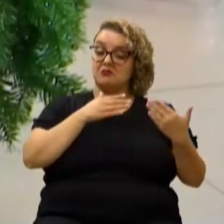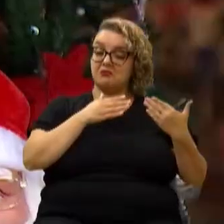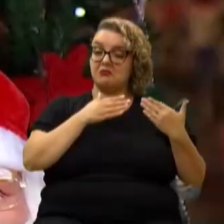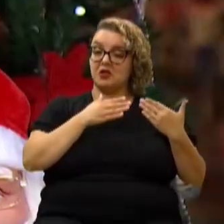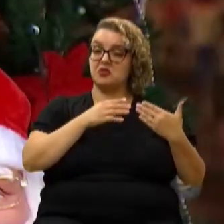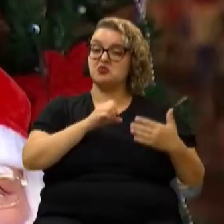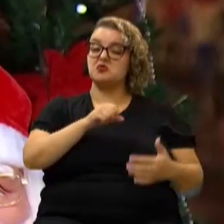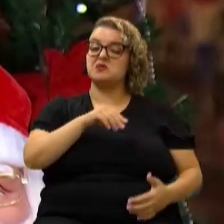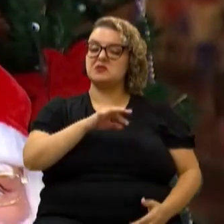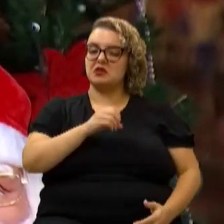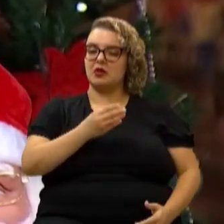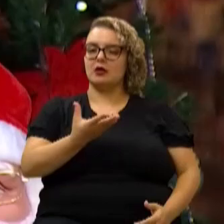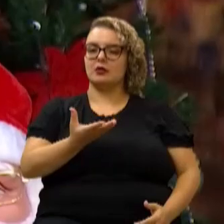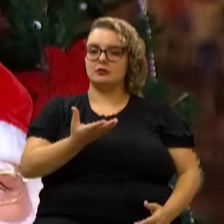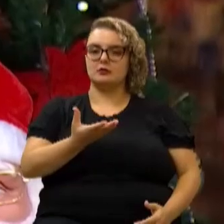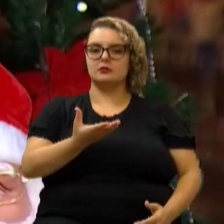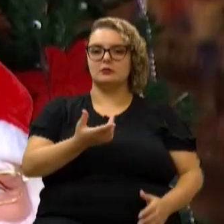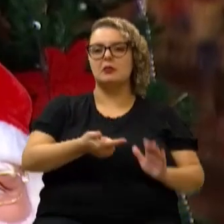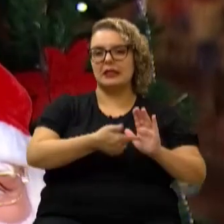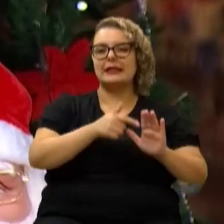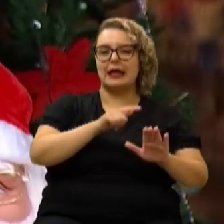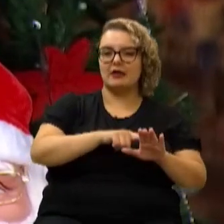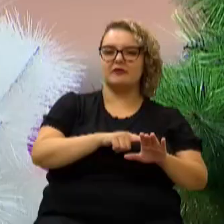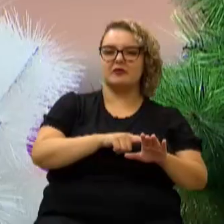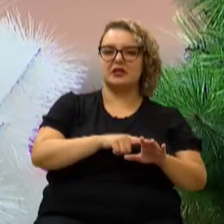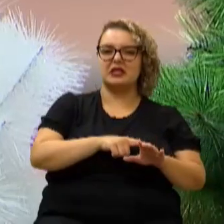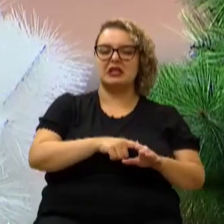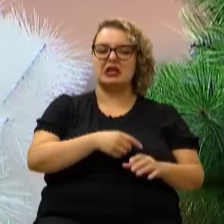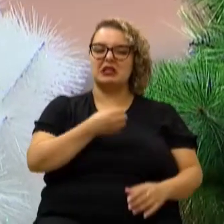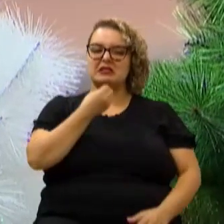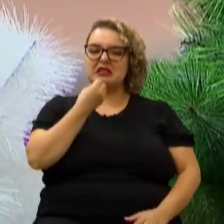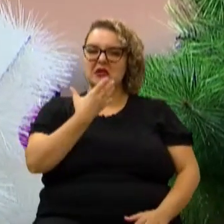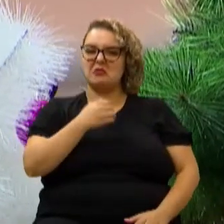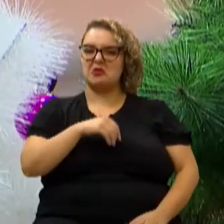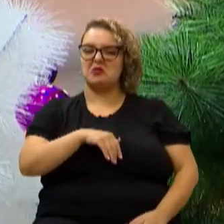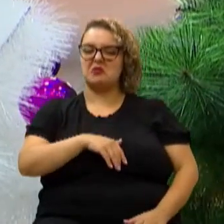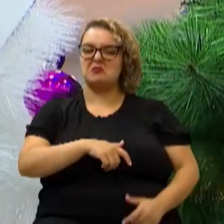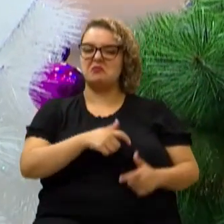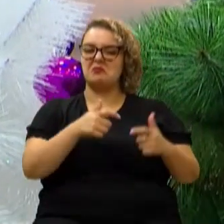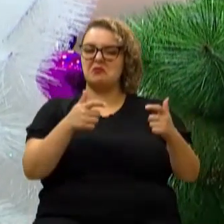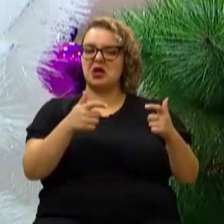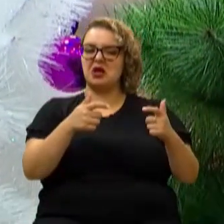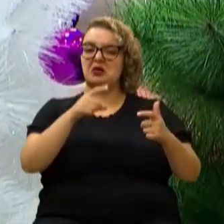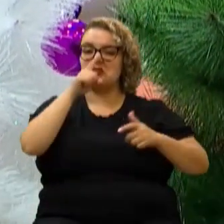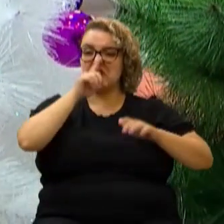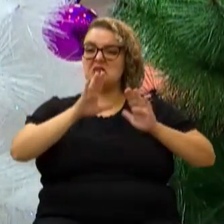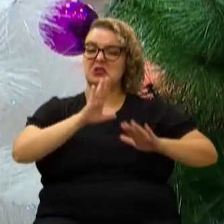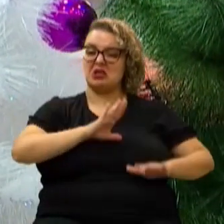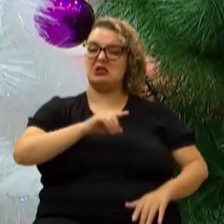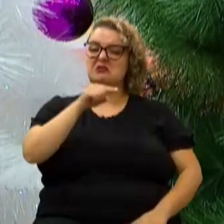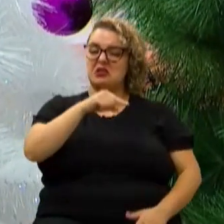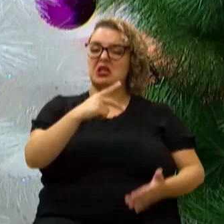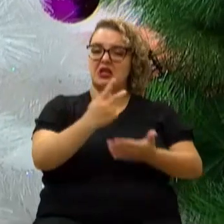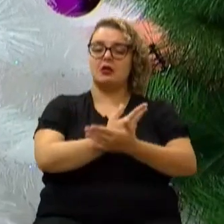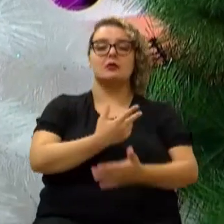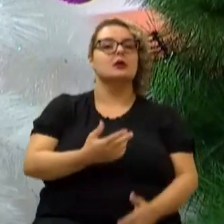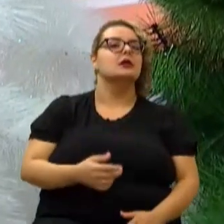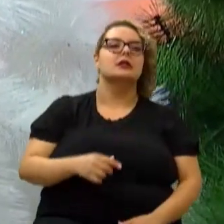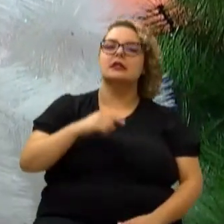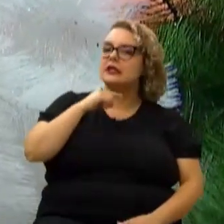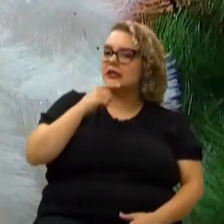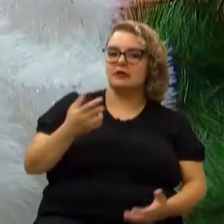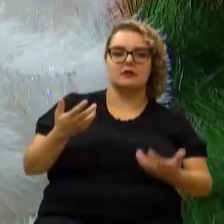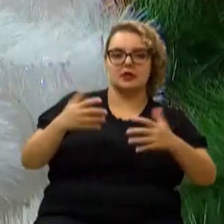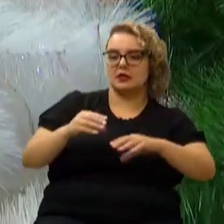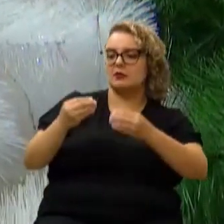tomar esse cuidado. Então, descontos muito agressivos, fica com aquele pezinho atrás. Nenhum lojista vai estar aí tendo prejuízo para te